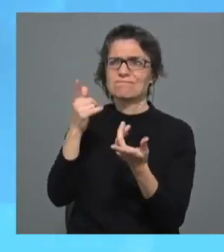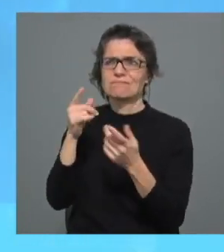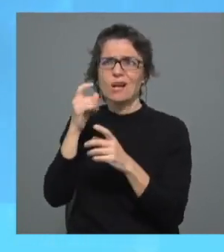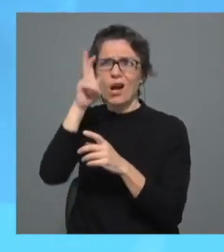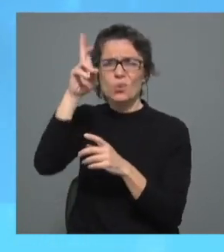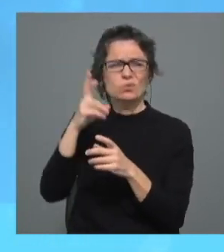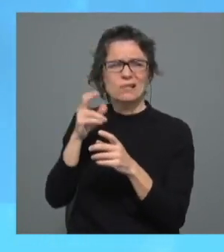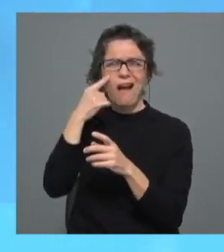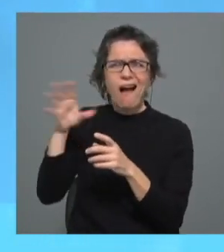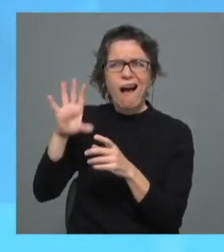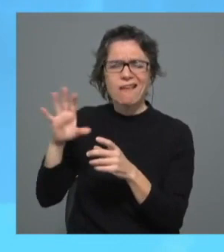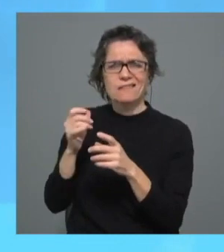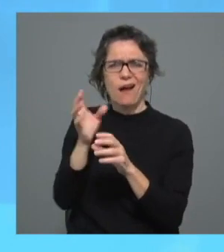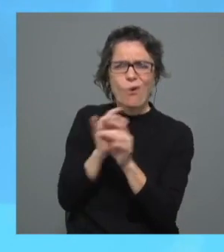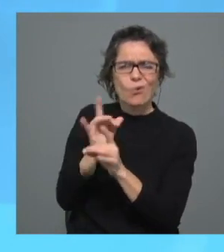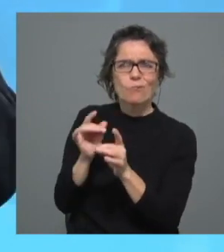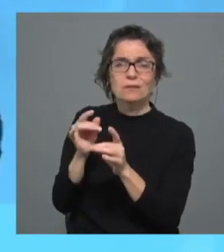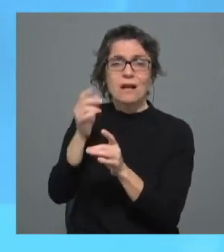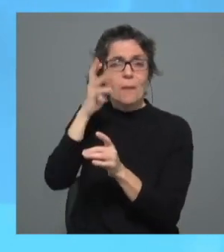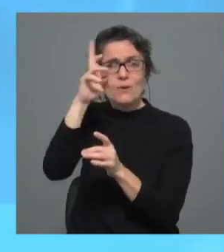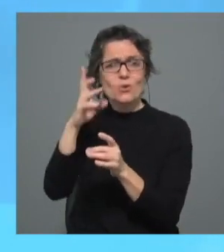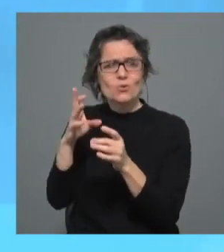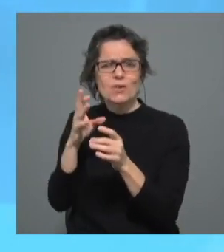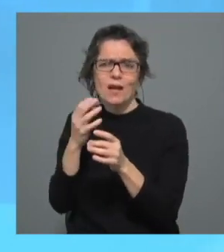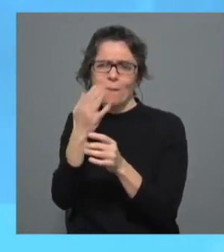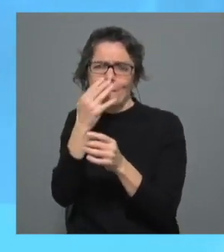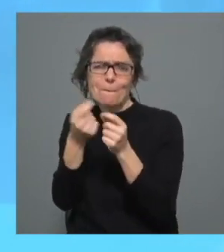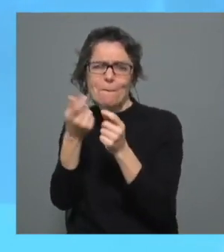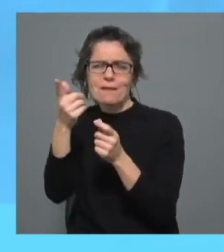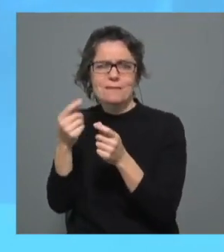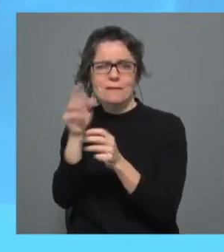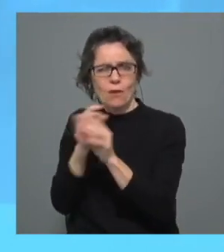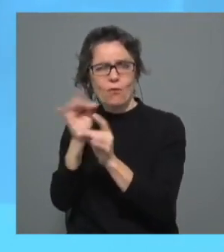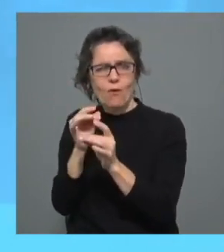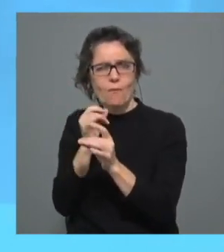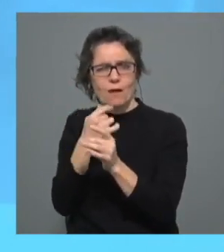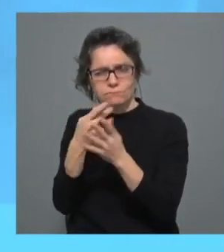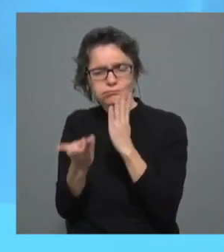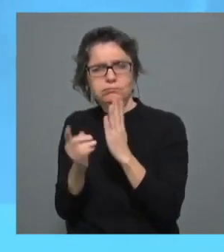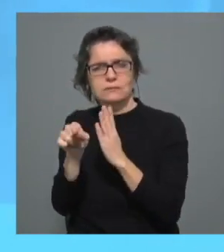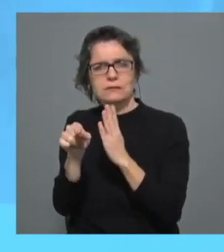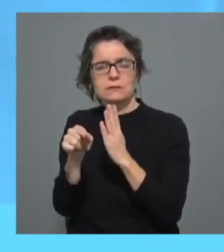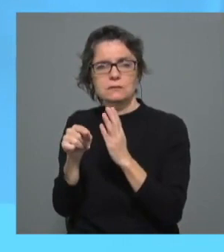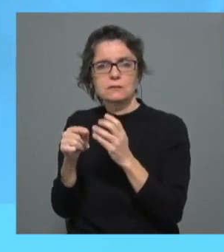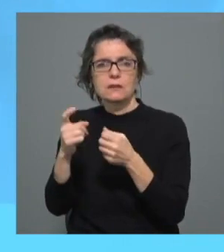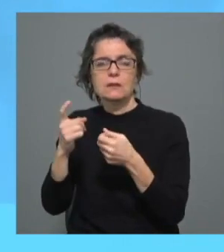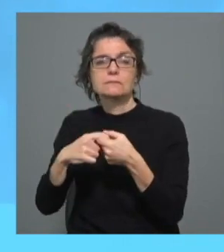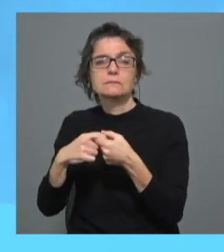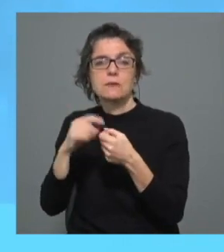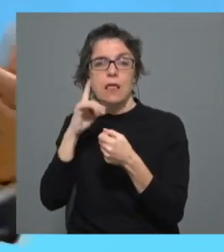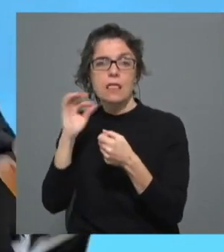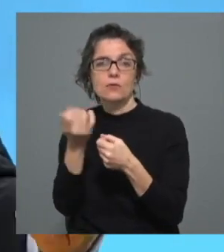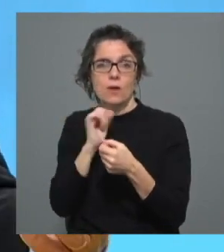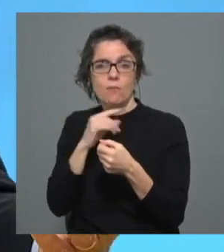das duas coisas, mas a Rússia é complementar com a Europa em muitos aspectos e é contínua territorialmente com a Europa. A Rússia é um parceiro natural da Europa, mas não pode ser um parceiro natural